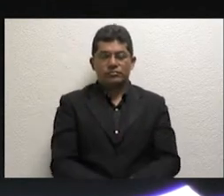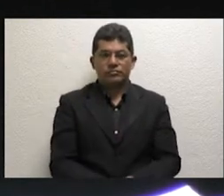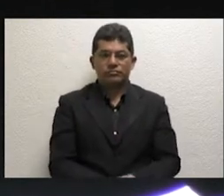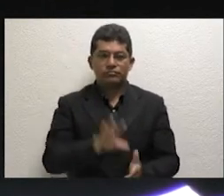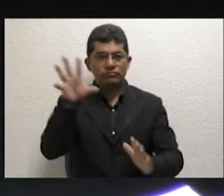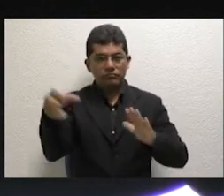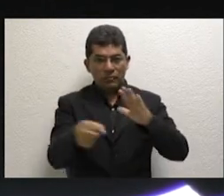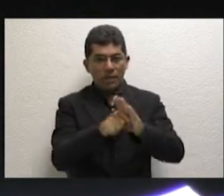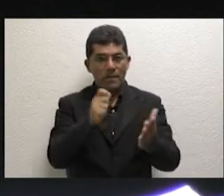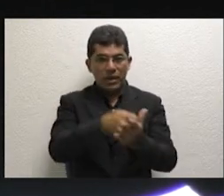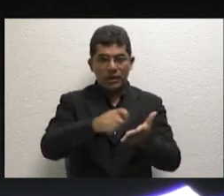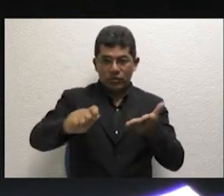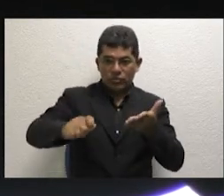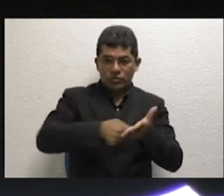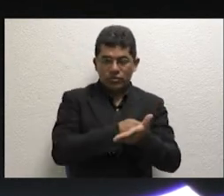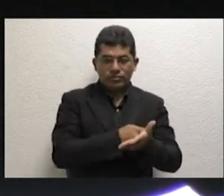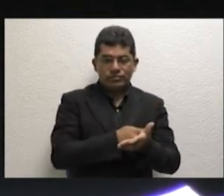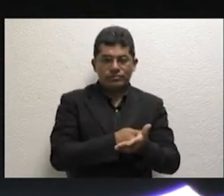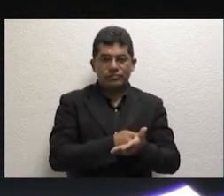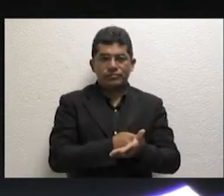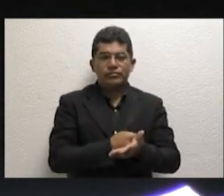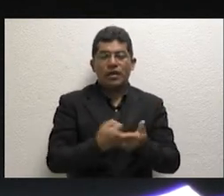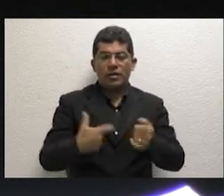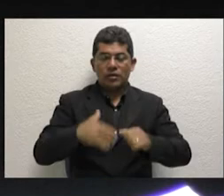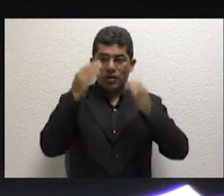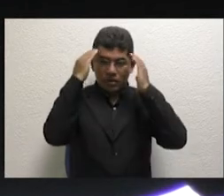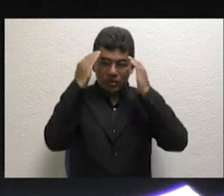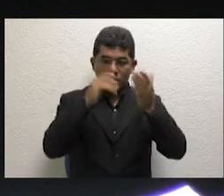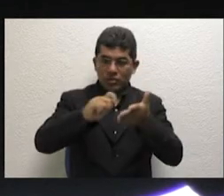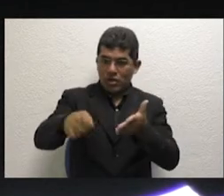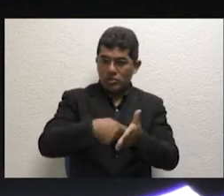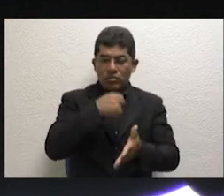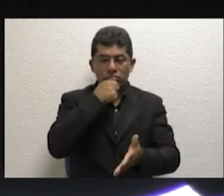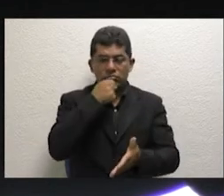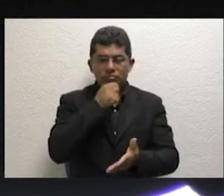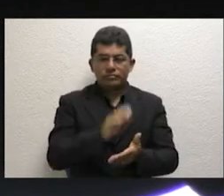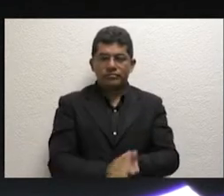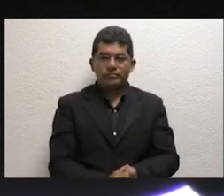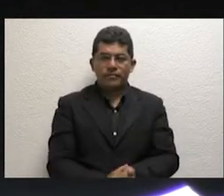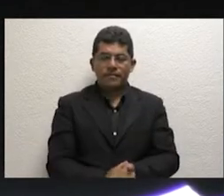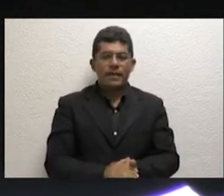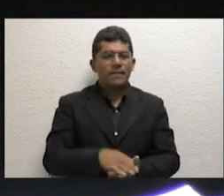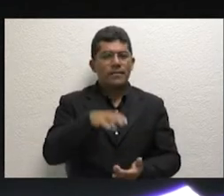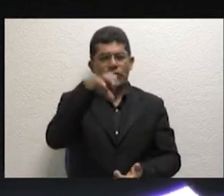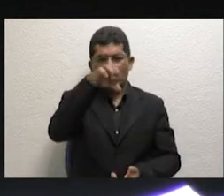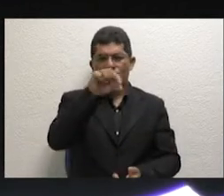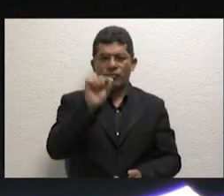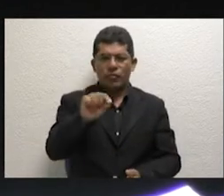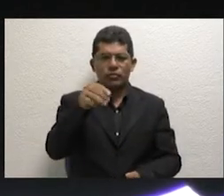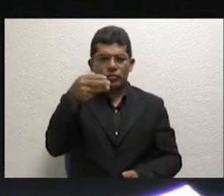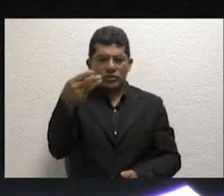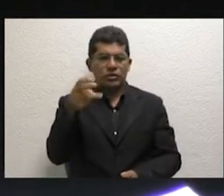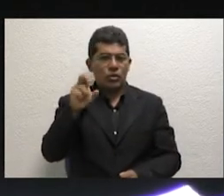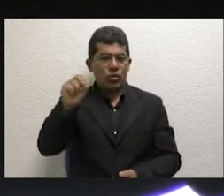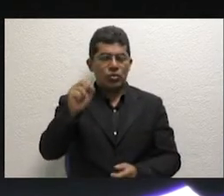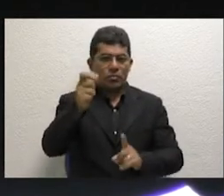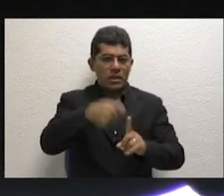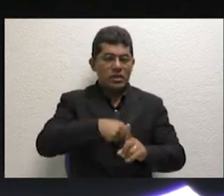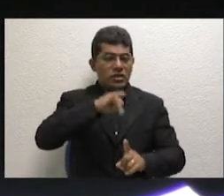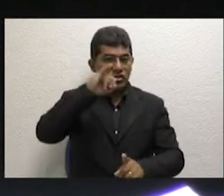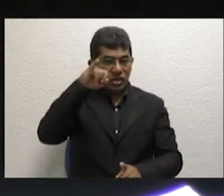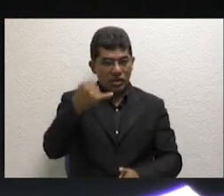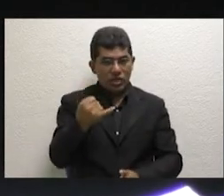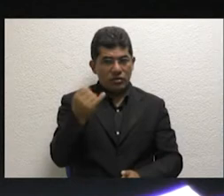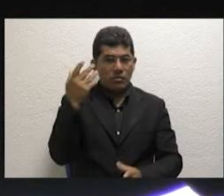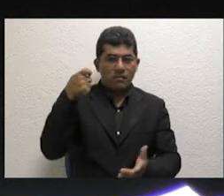cumprimento do reajuste com a concessão de 9,38% em janeiro já